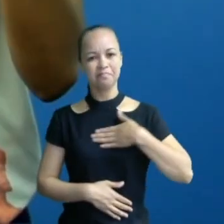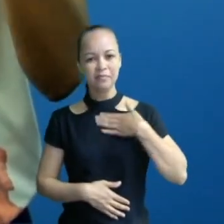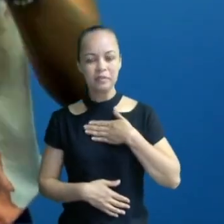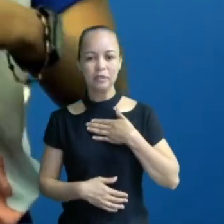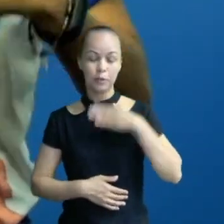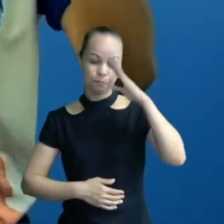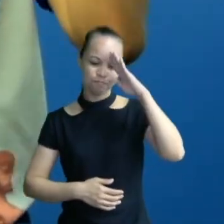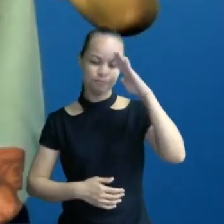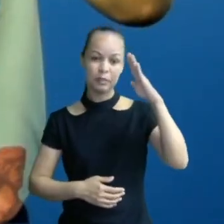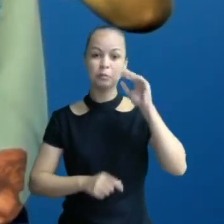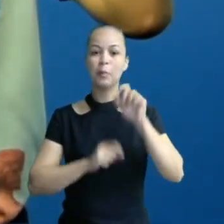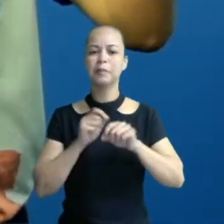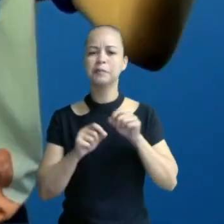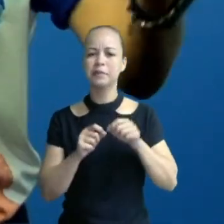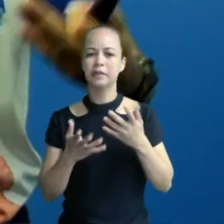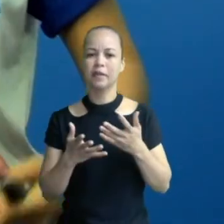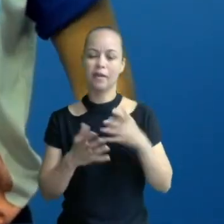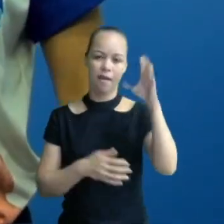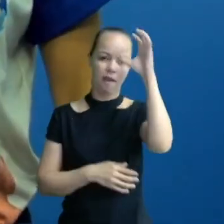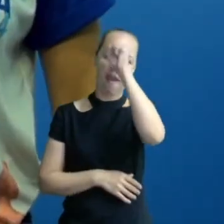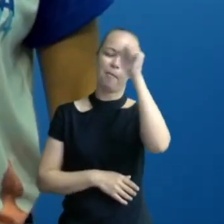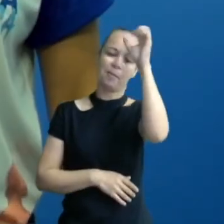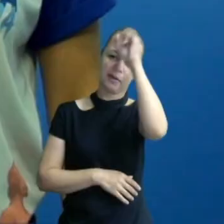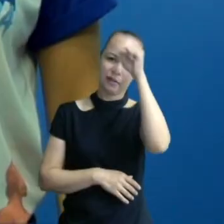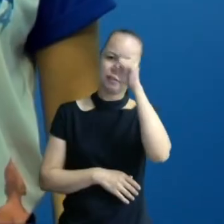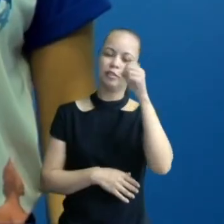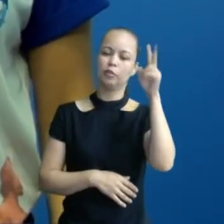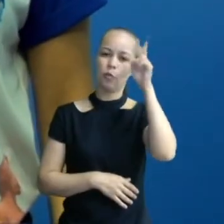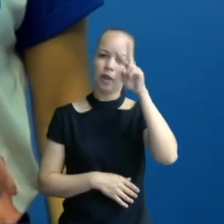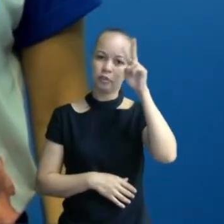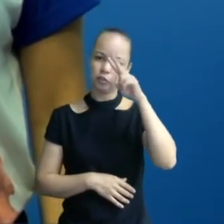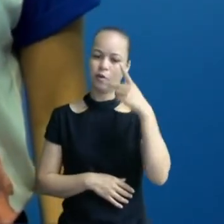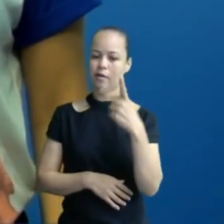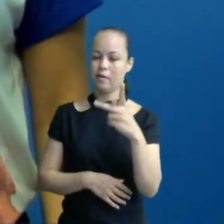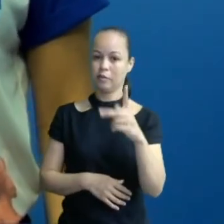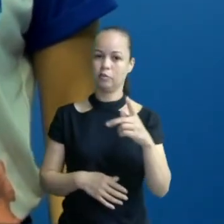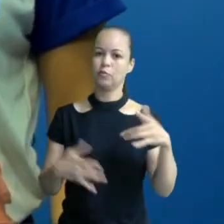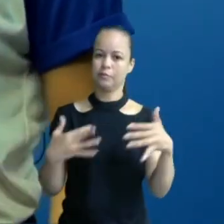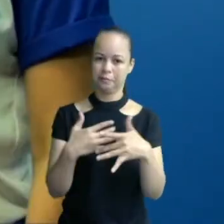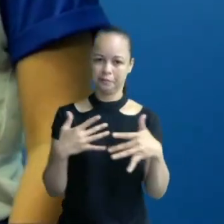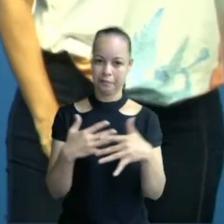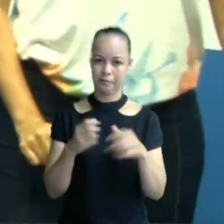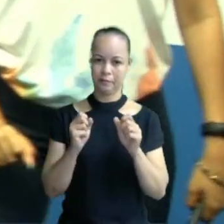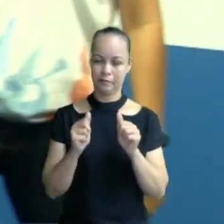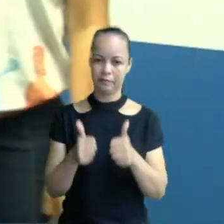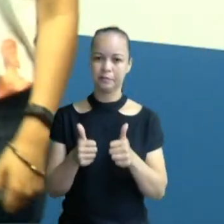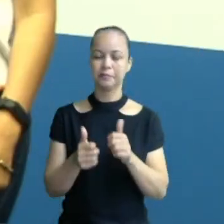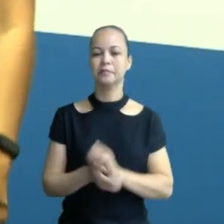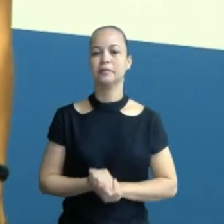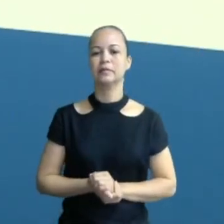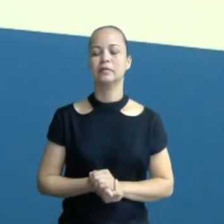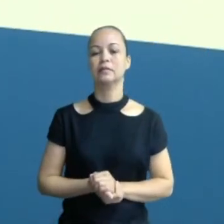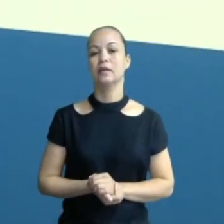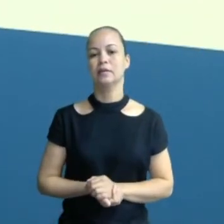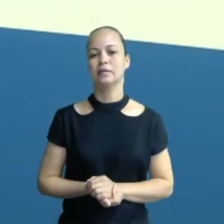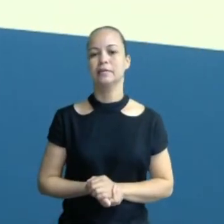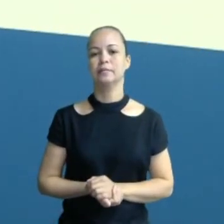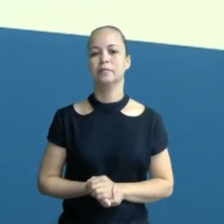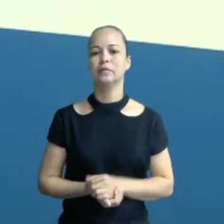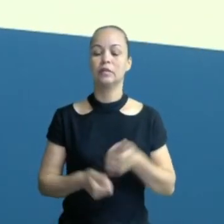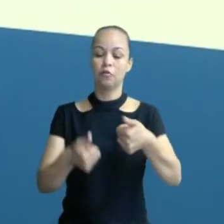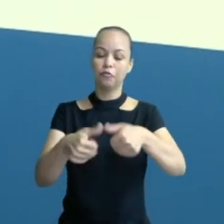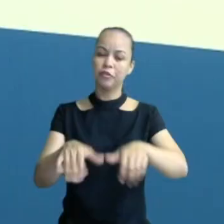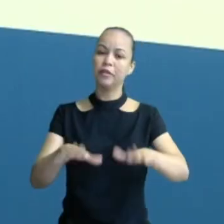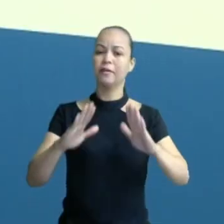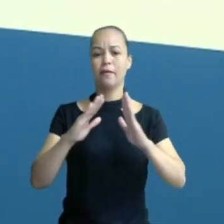e principalmente aprendido a história da sua cidade, tá bom? E mais uma vez, pessoal,